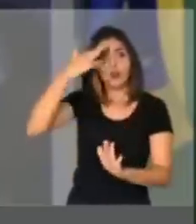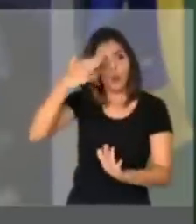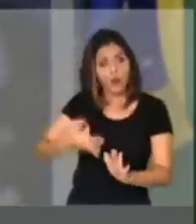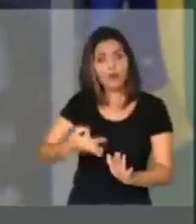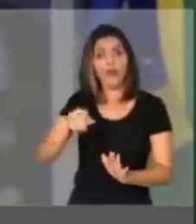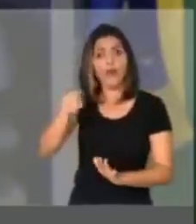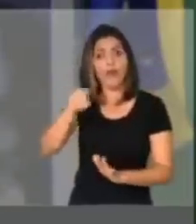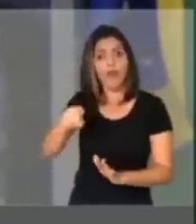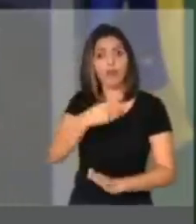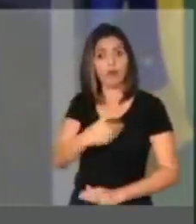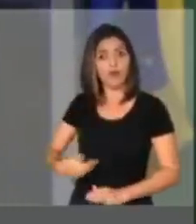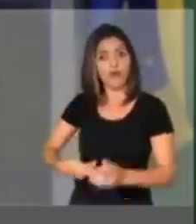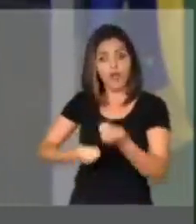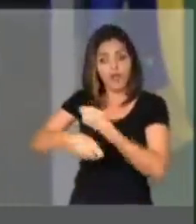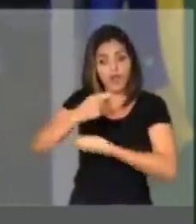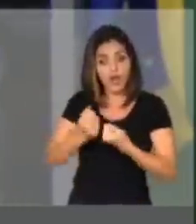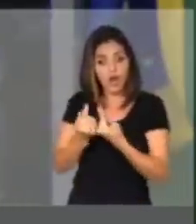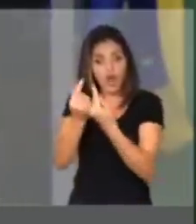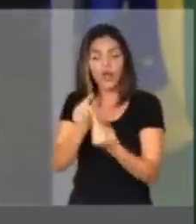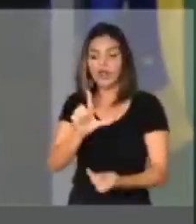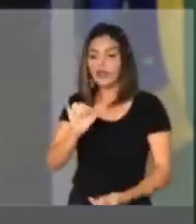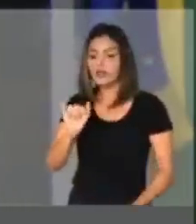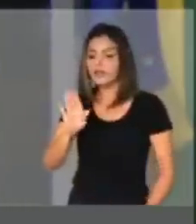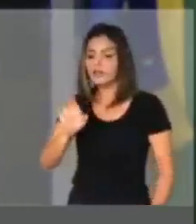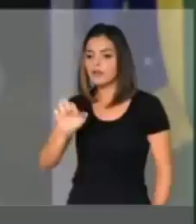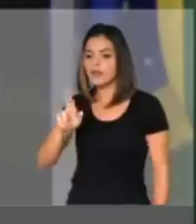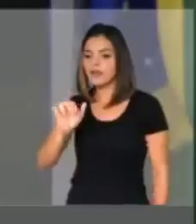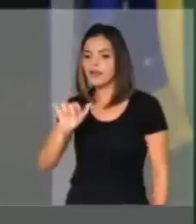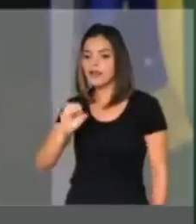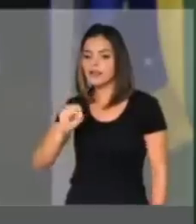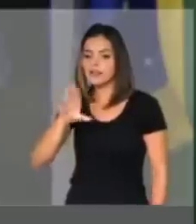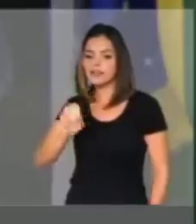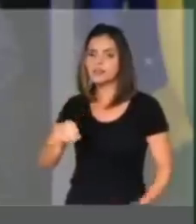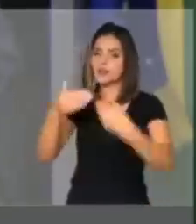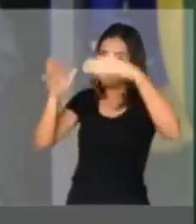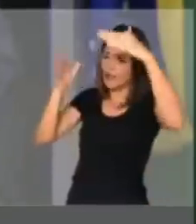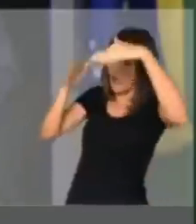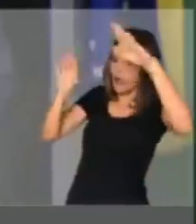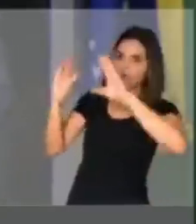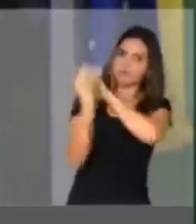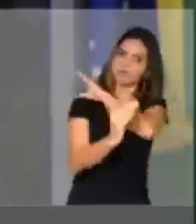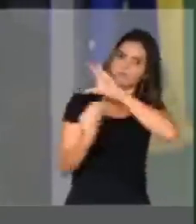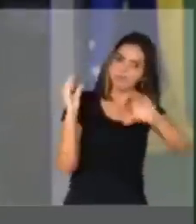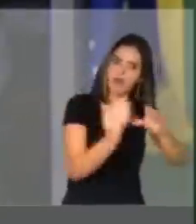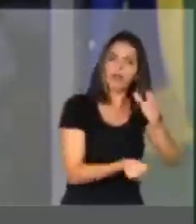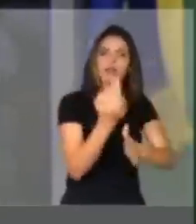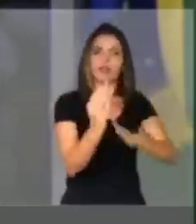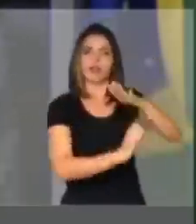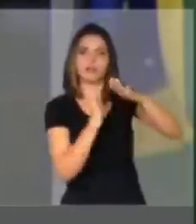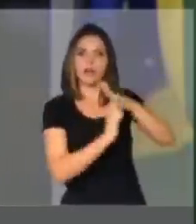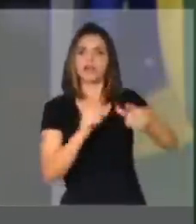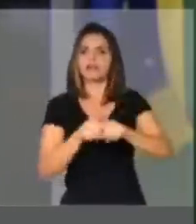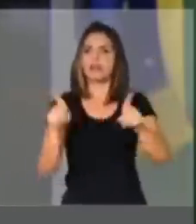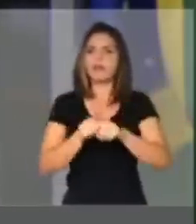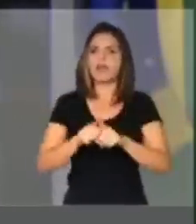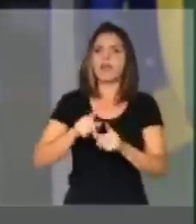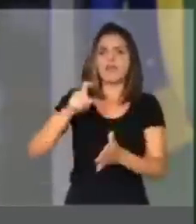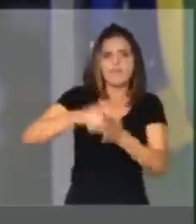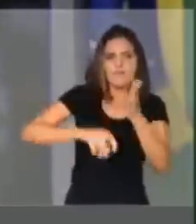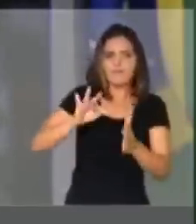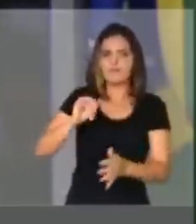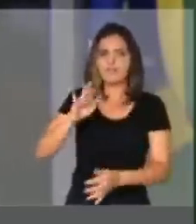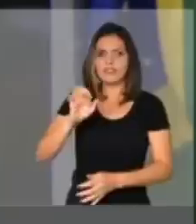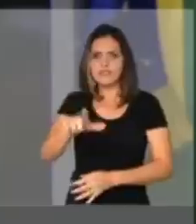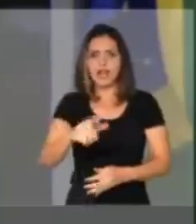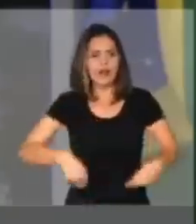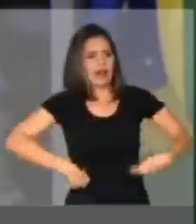do governo no aspecto econômico. Liberalismo, abertura de mercados, combate ao déficit fiscal, combate à gastança, fim dos trenzinhos